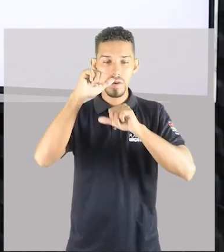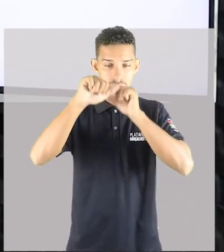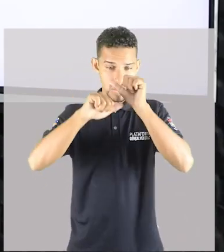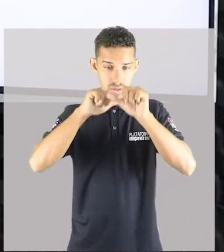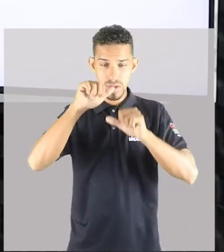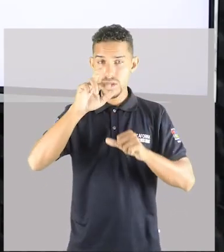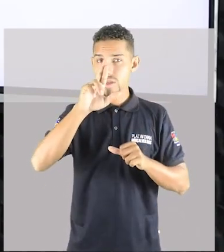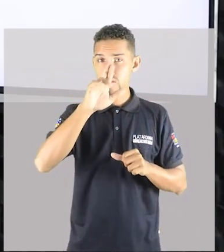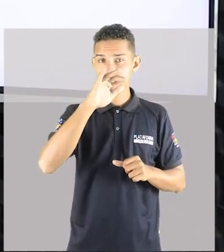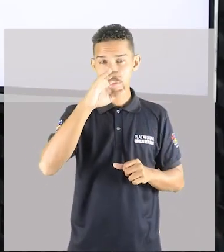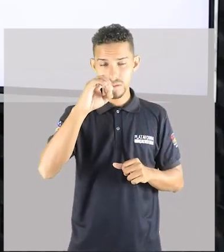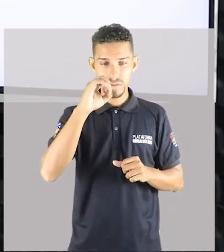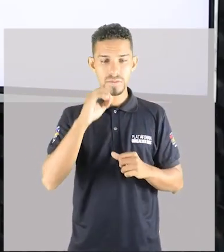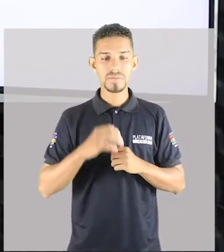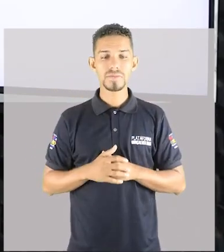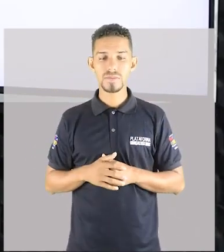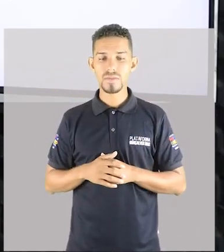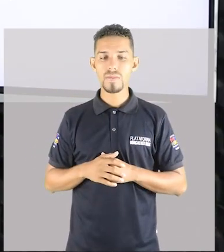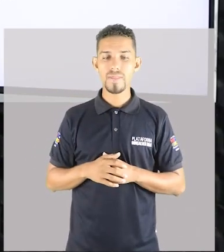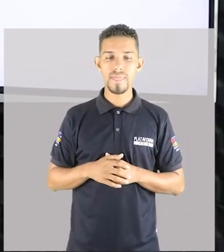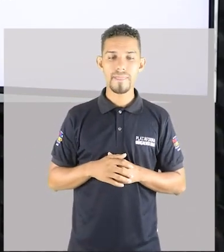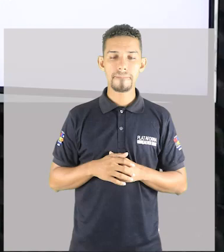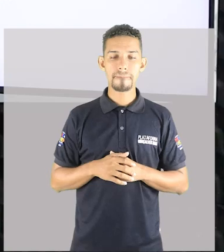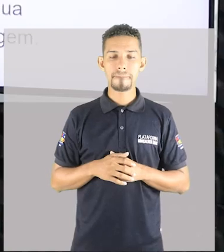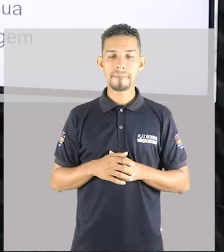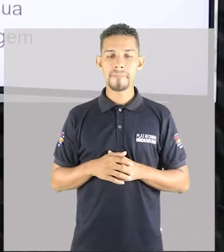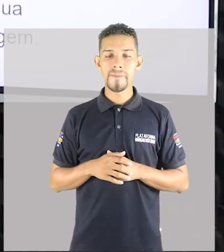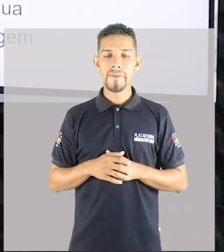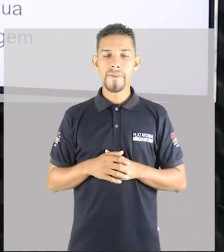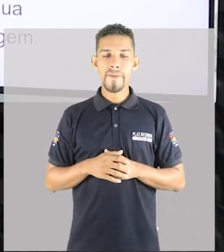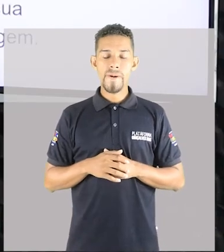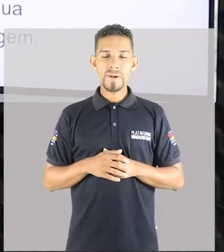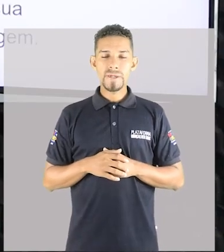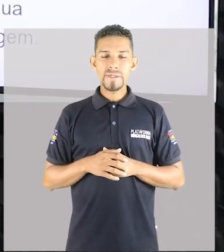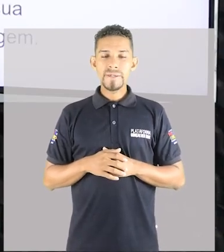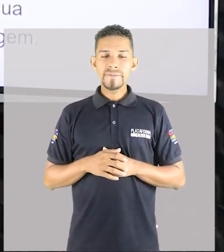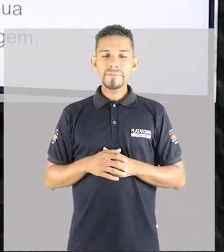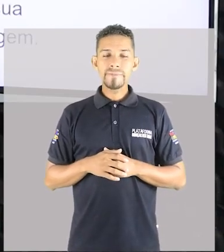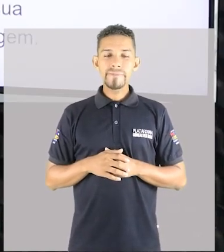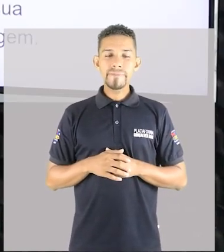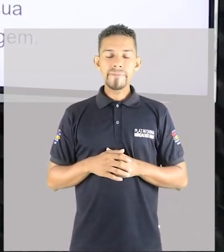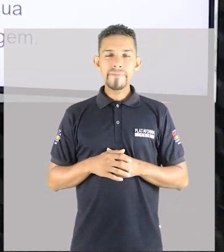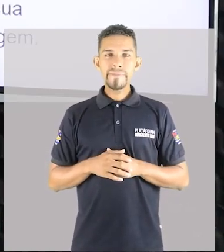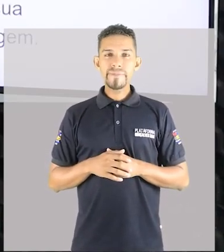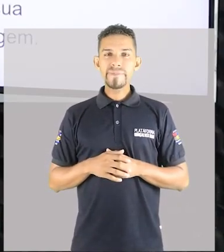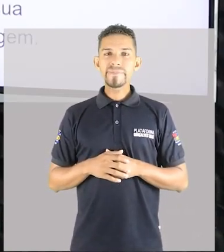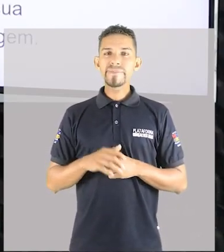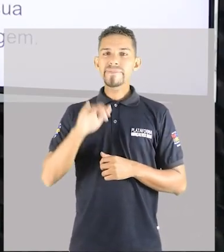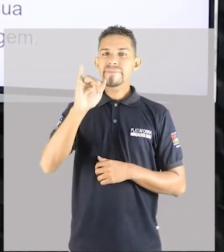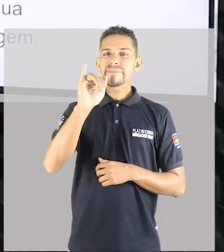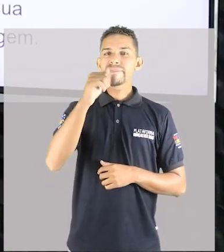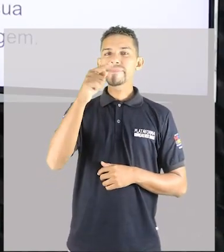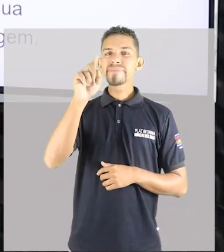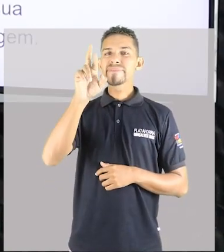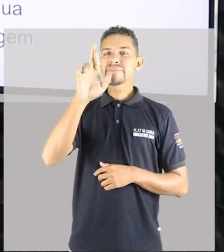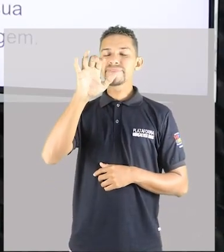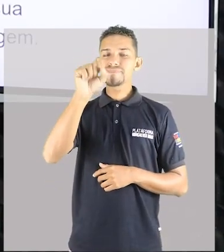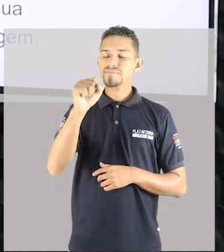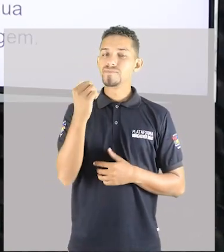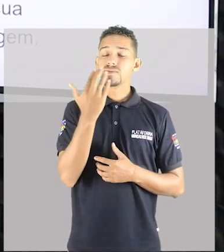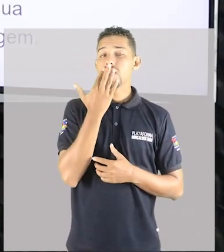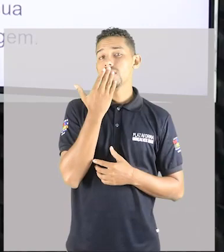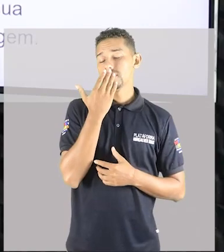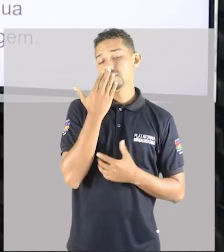da superfície do cristalino. Tá? Então, falamos do corpo ciliar. Íris é a parte colorida do